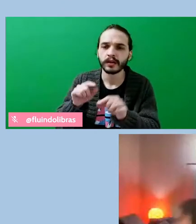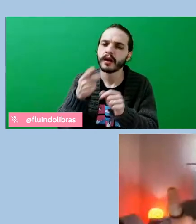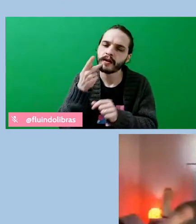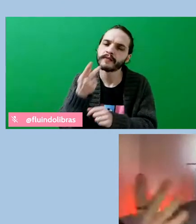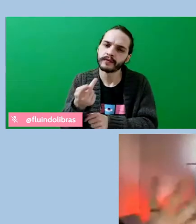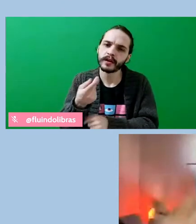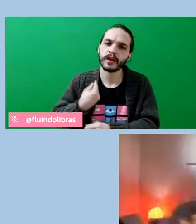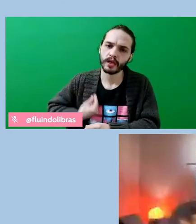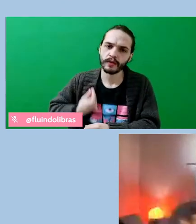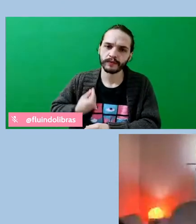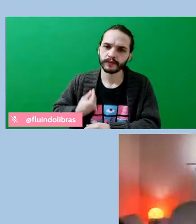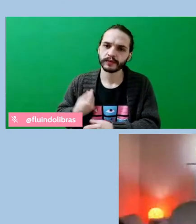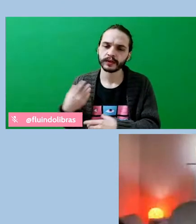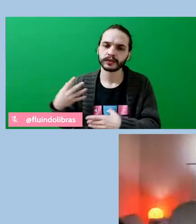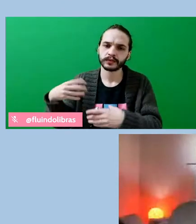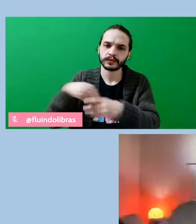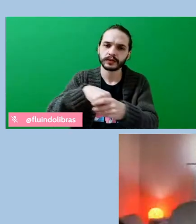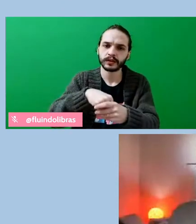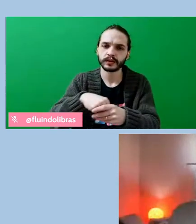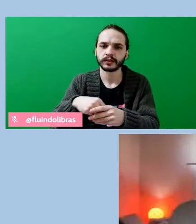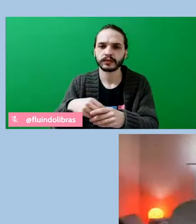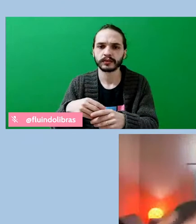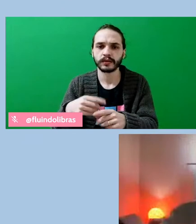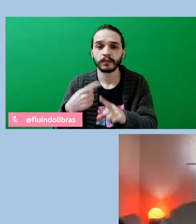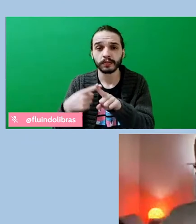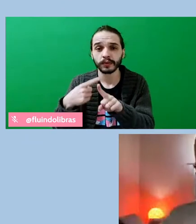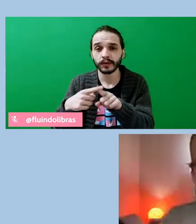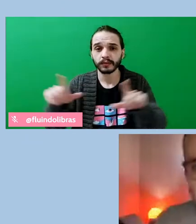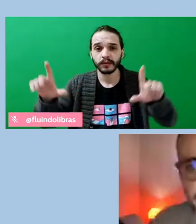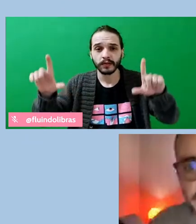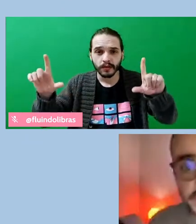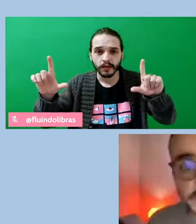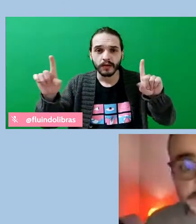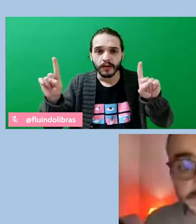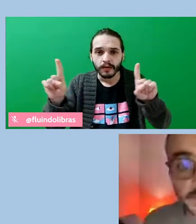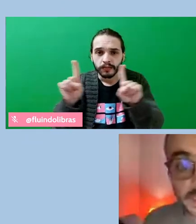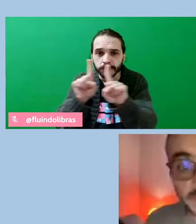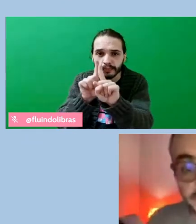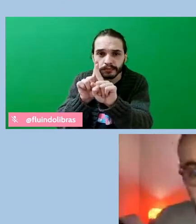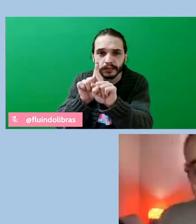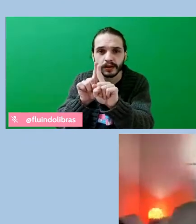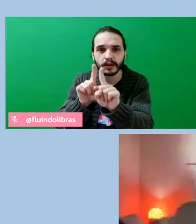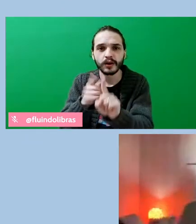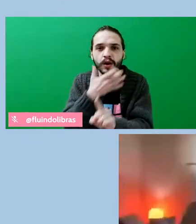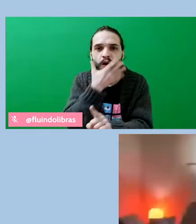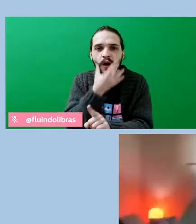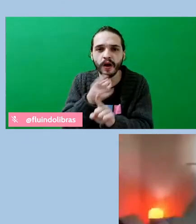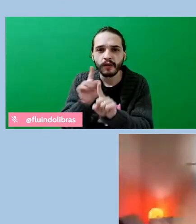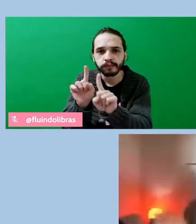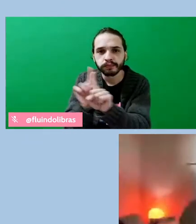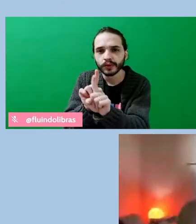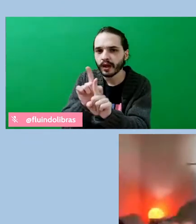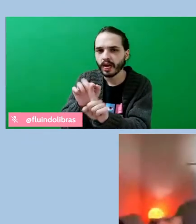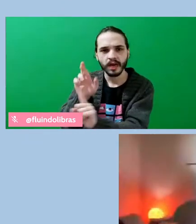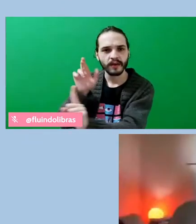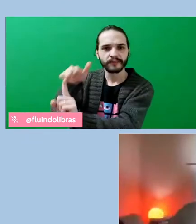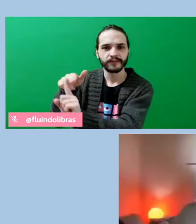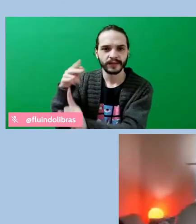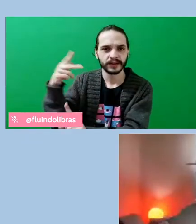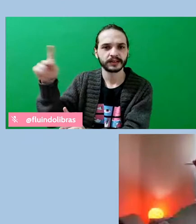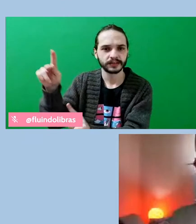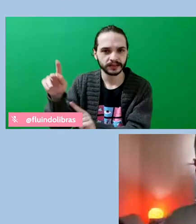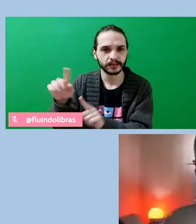que o plano de fusão de rostos é uma referência direta, obviamente. E mais que é interessante, porque não foi uma coisa